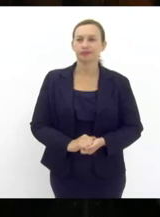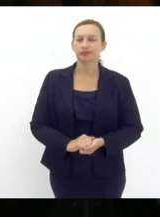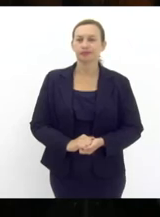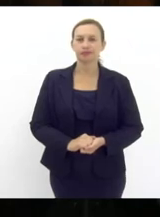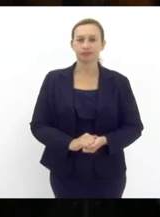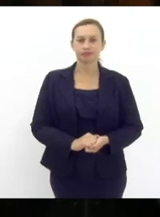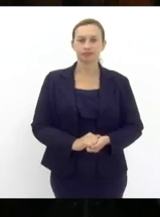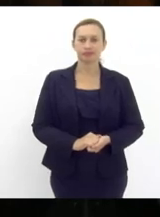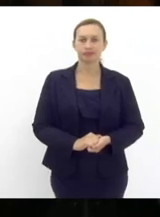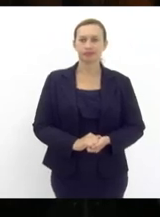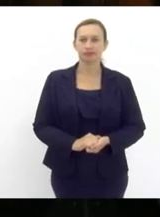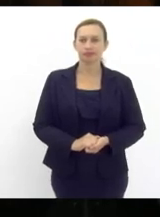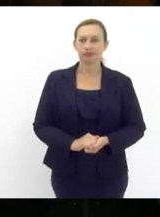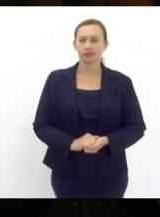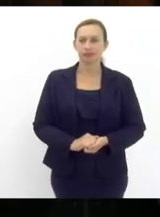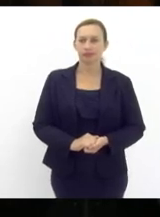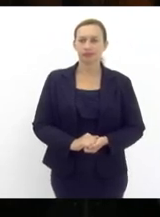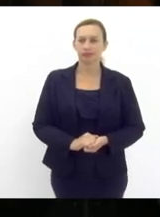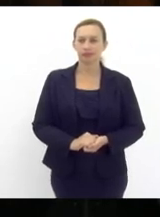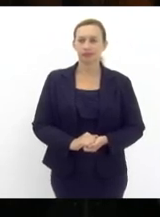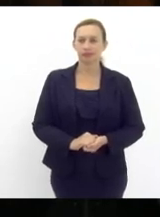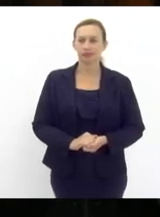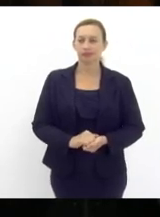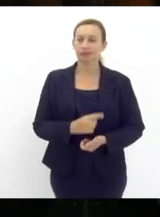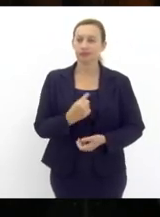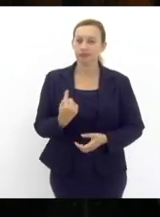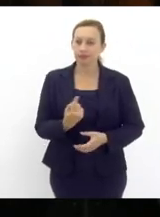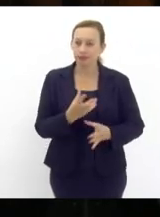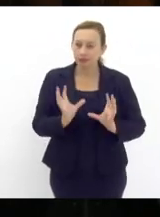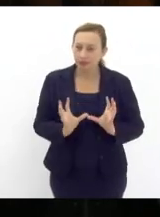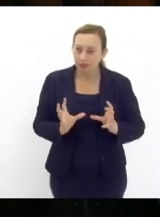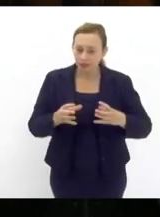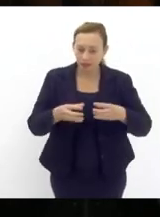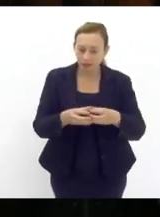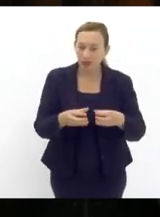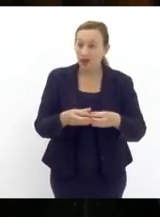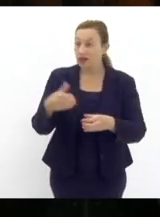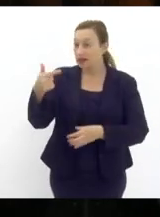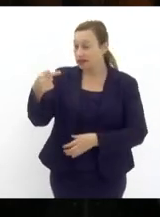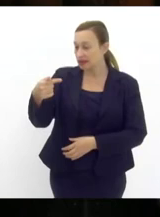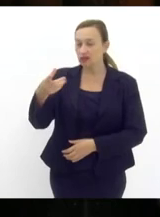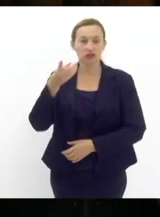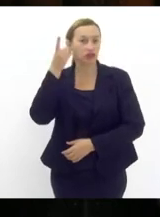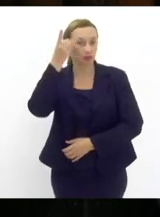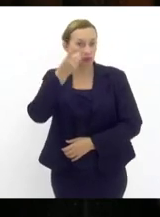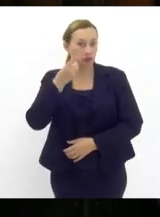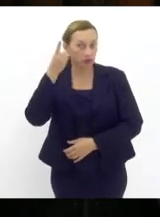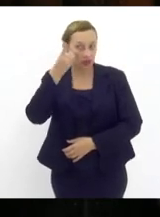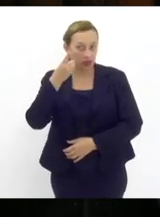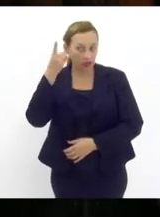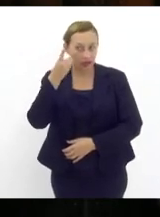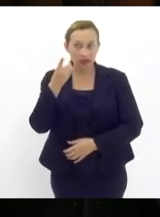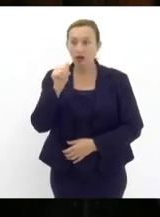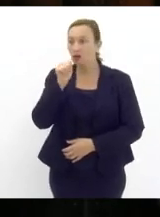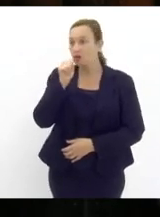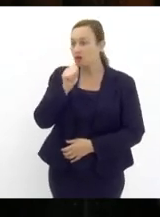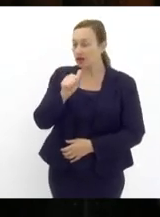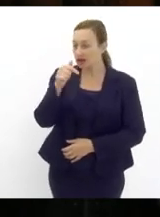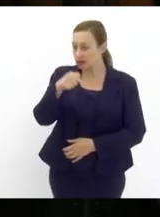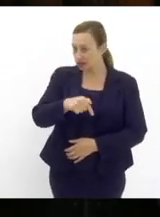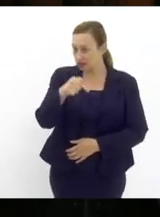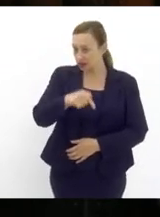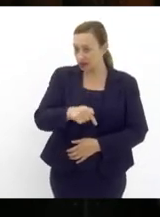e a nossa comitiva tinham sete parlamentares além das mulheres aqui